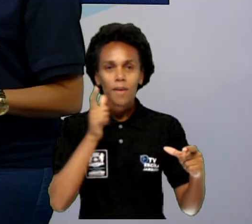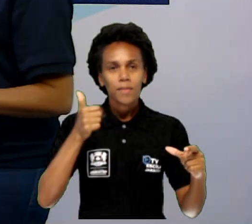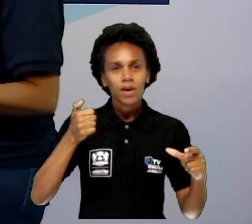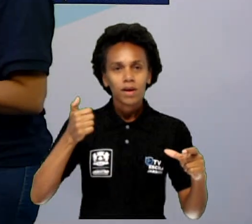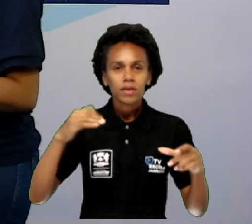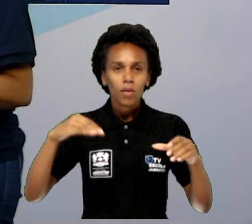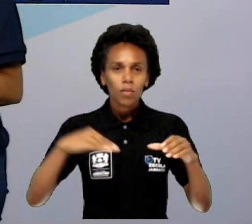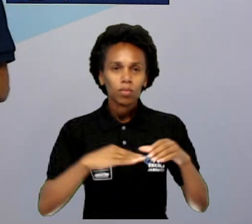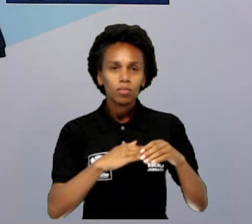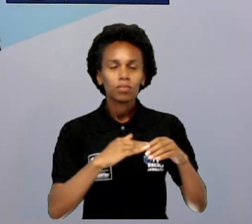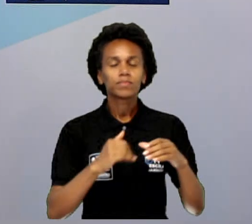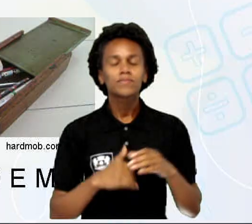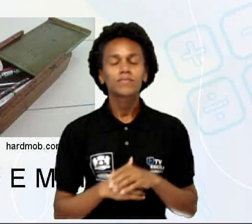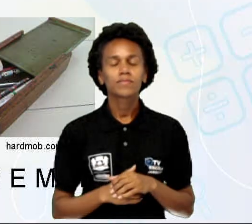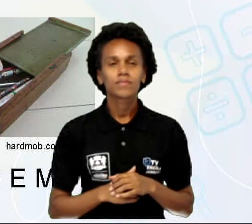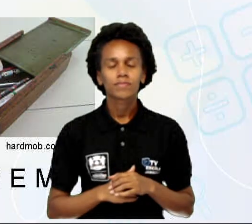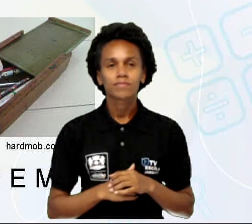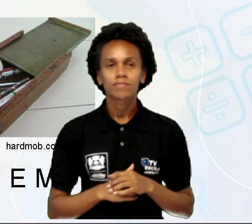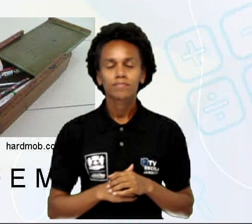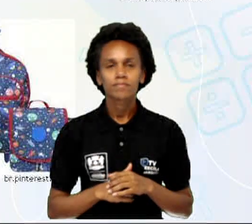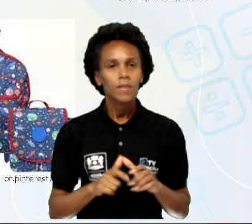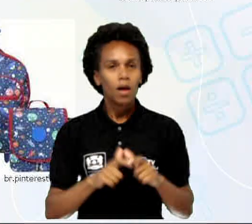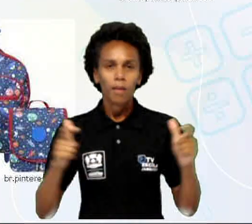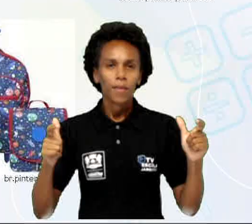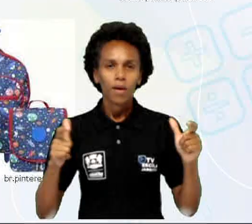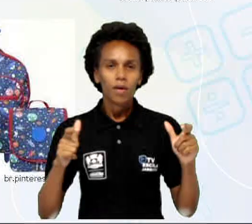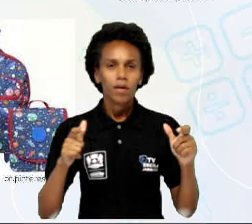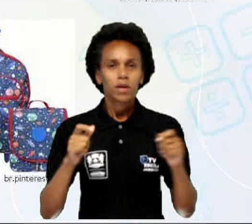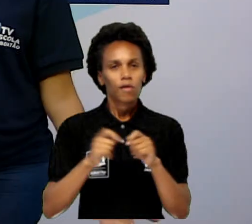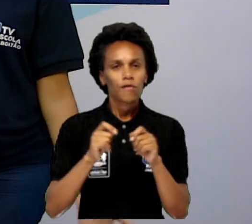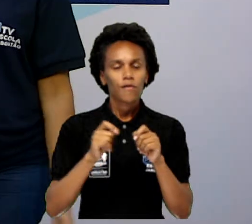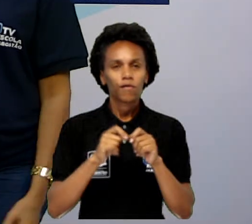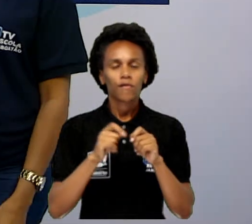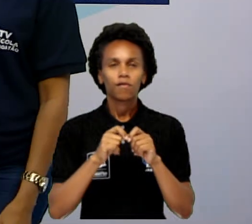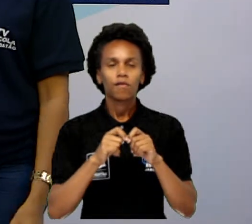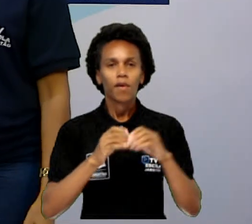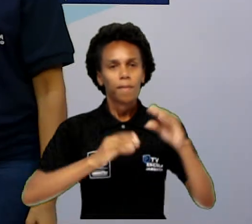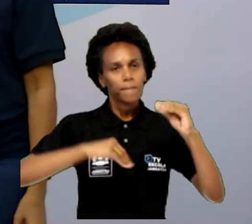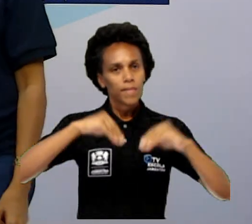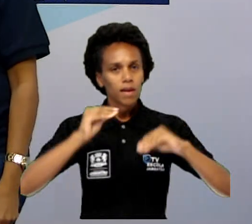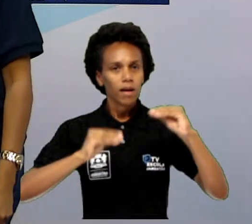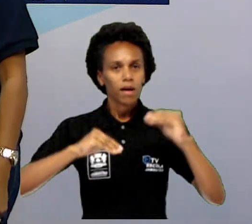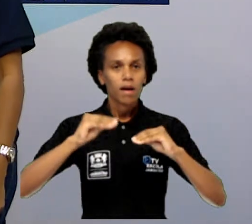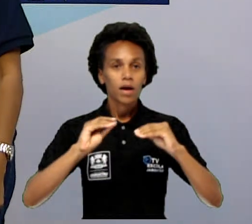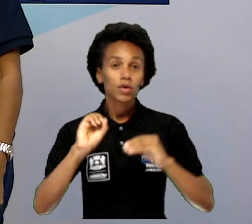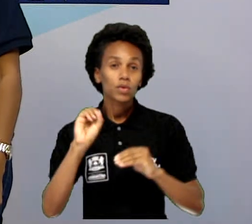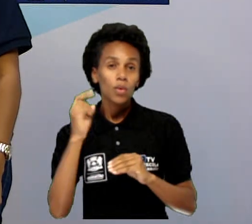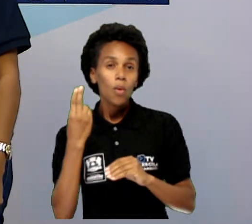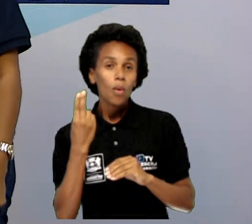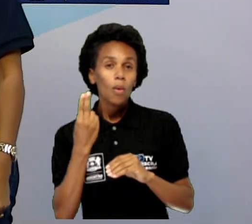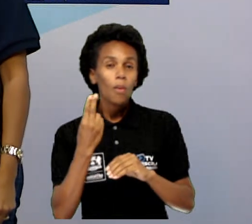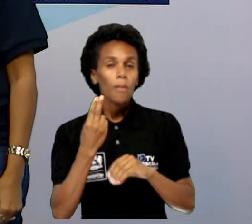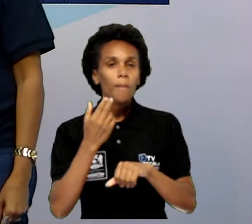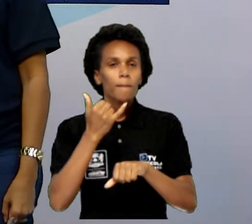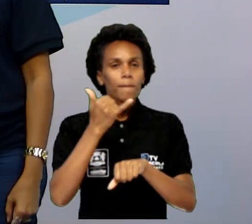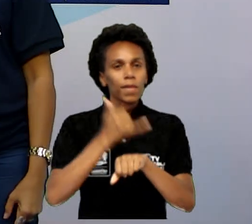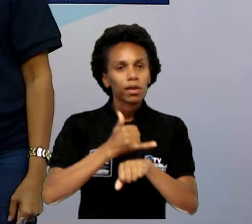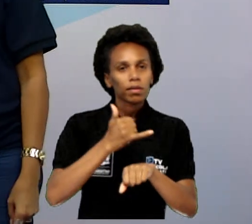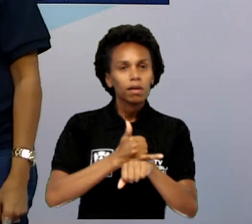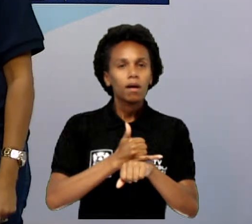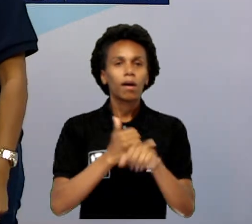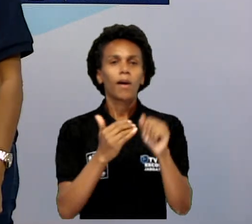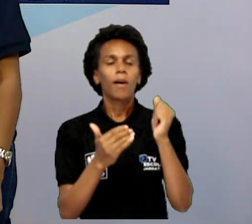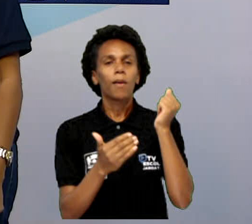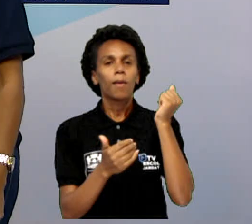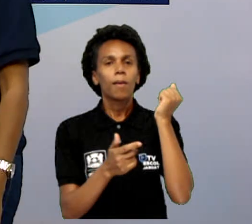feita de madeira, plástico ou metal. E graças a Deus a tecnologia também chegou na escola e nos